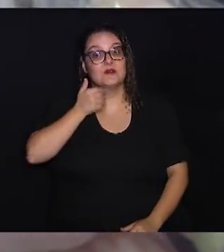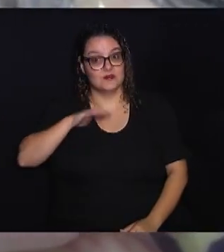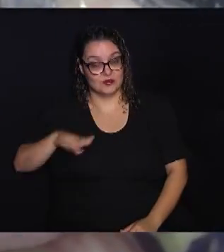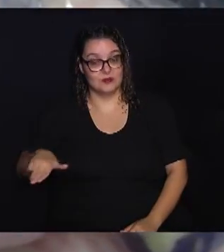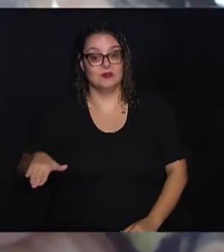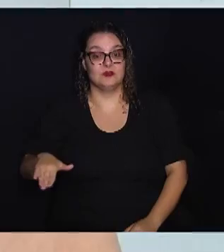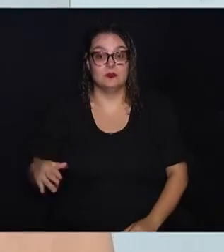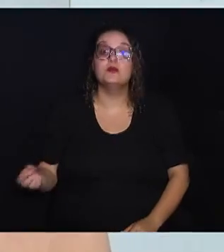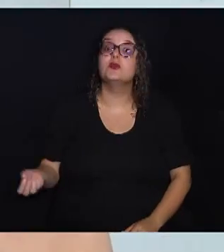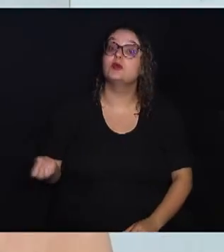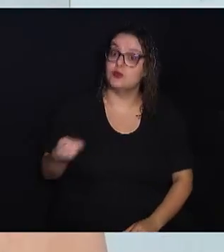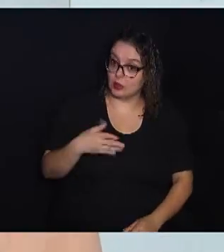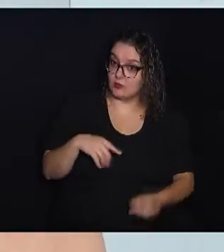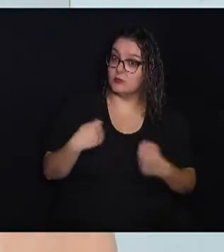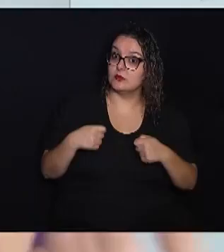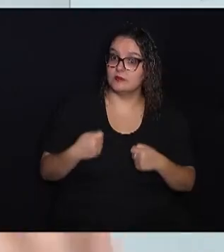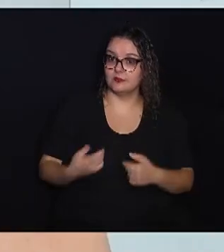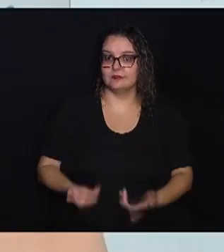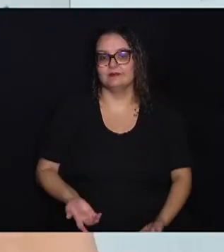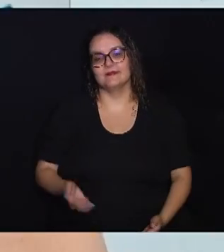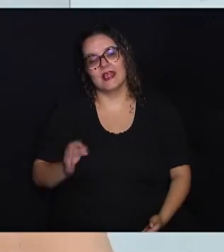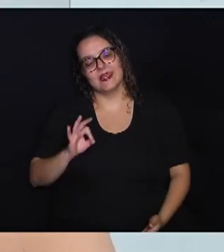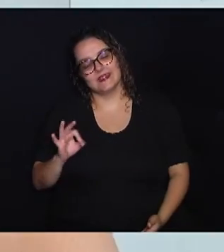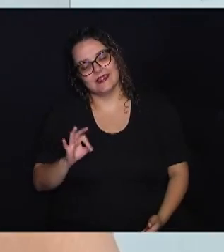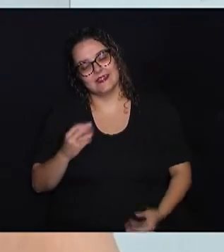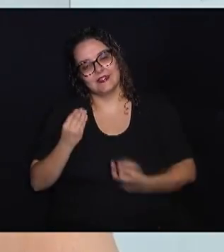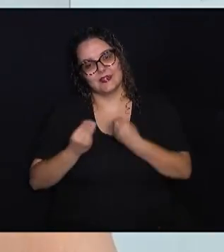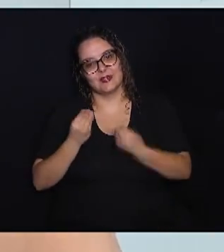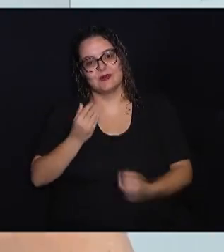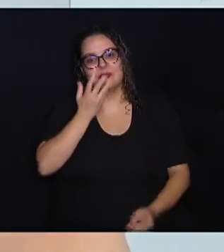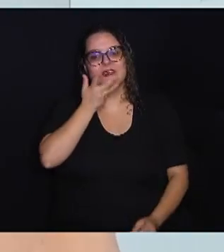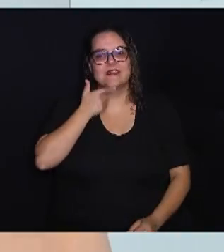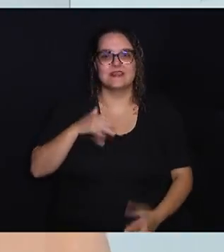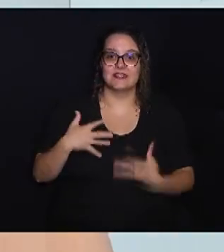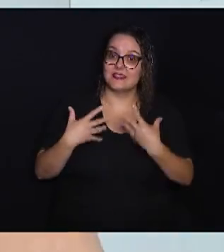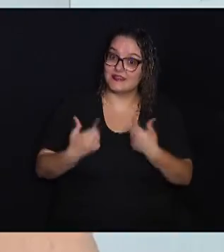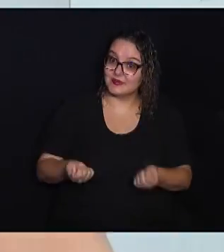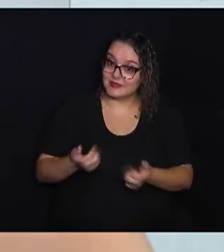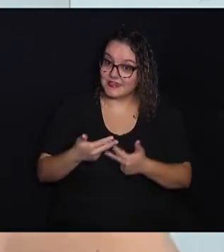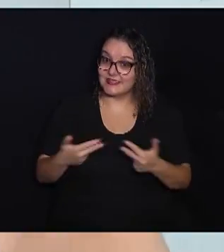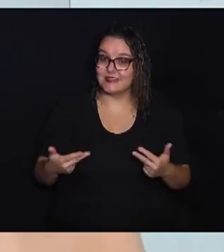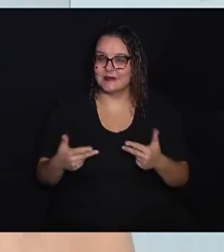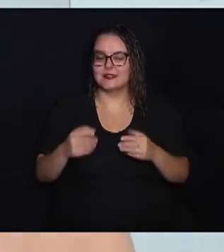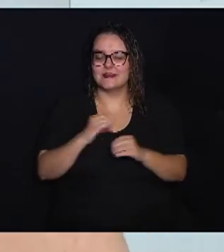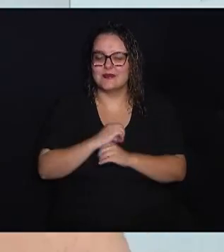ser novos. Nada como a criança receber algo, né,